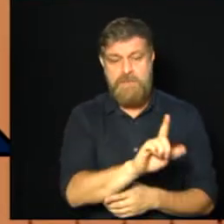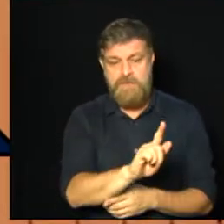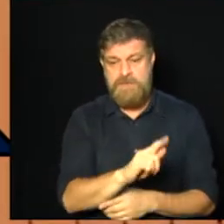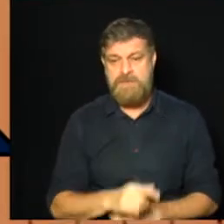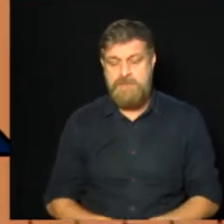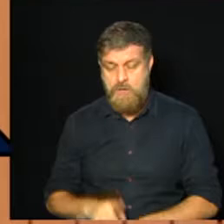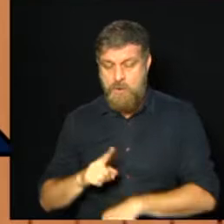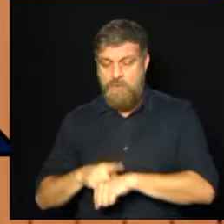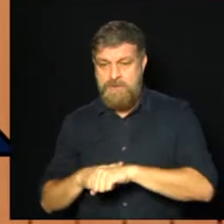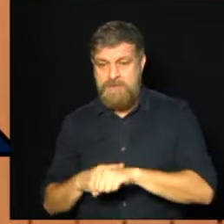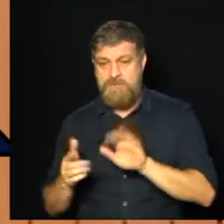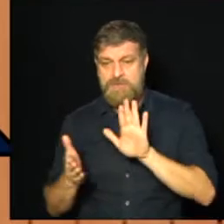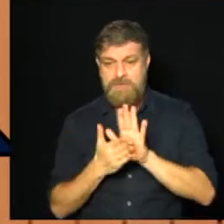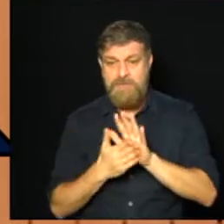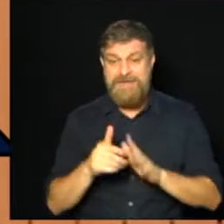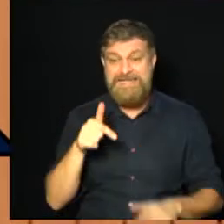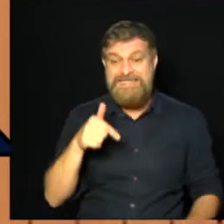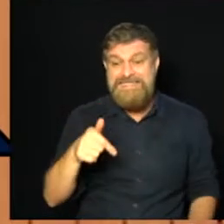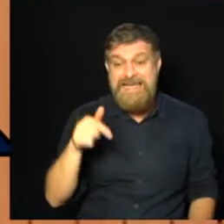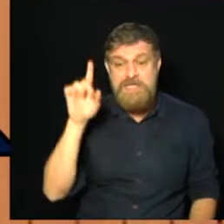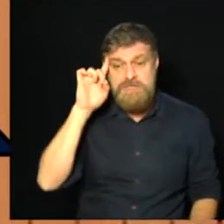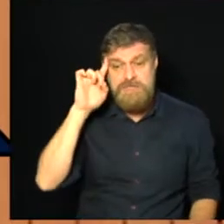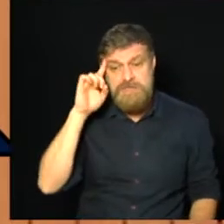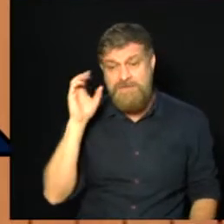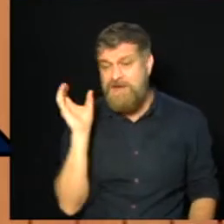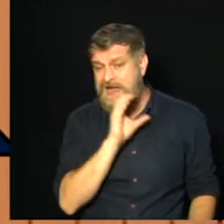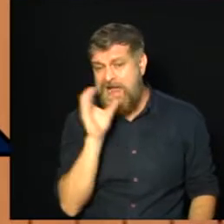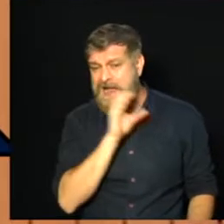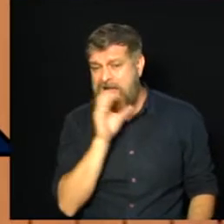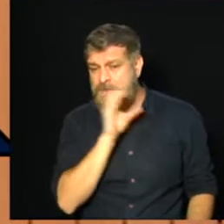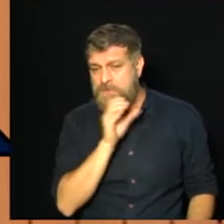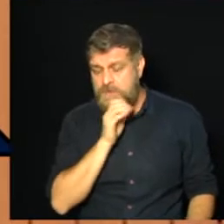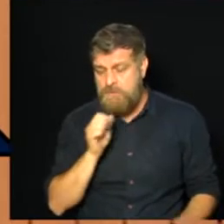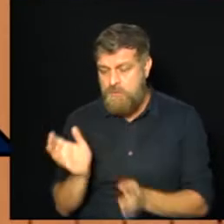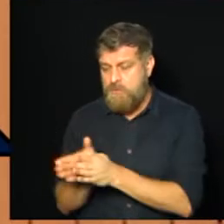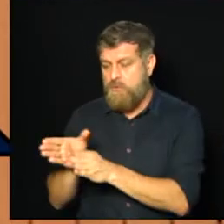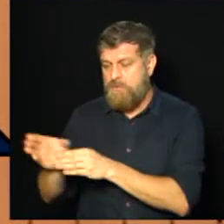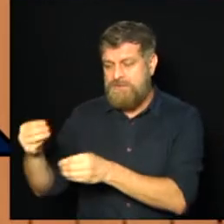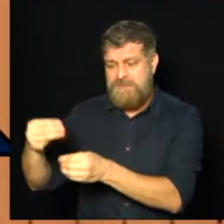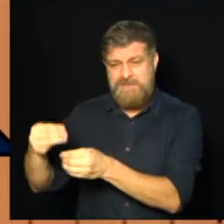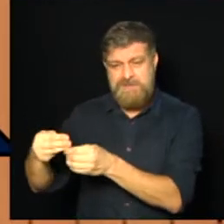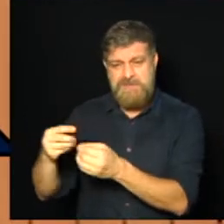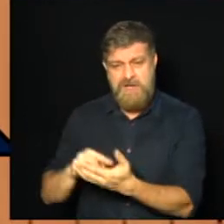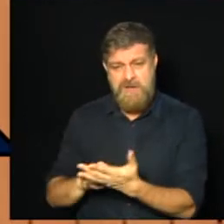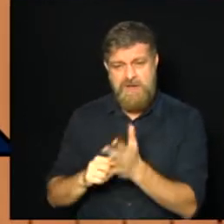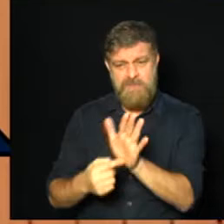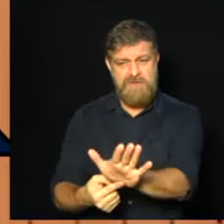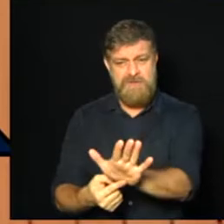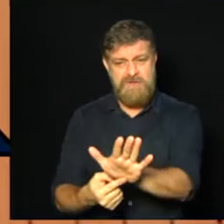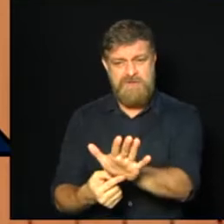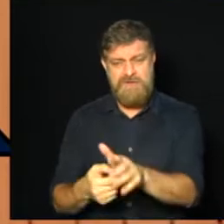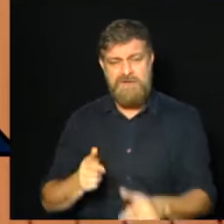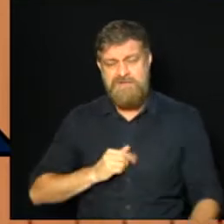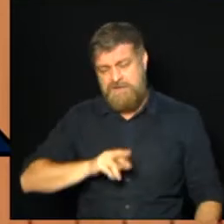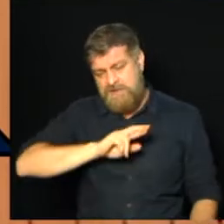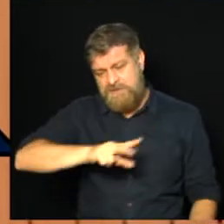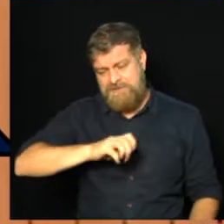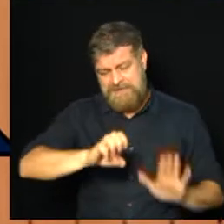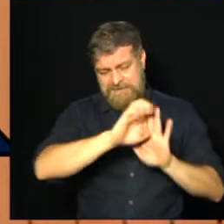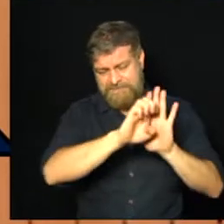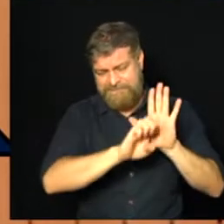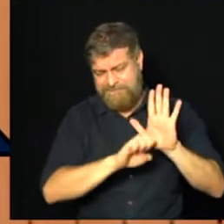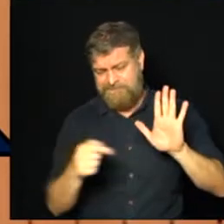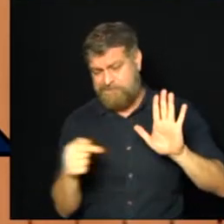propostas é apenas 7 dias. E aí o Conselho Municipal de Saúde apresenta um objeto em comum, complexo e de grande